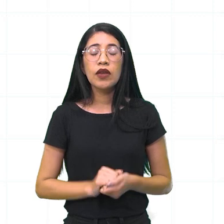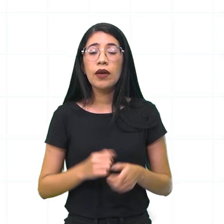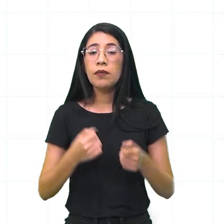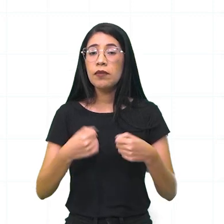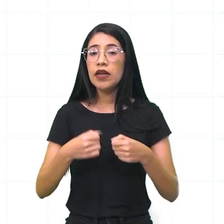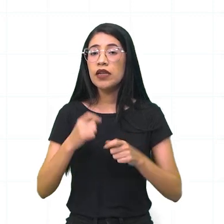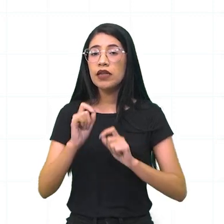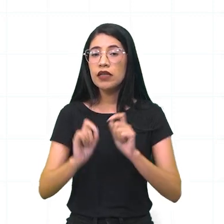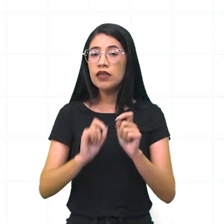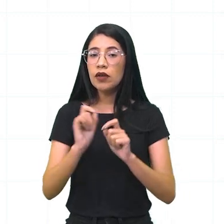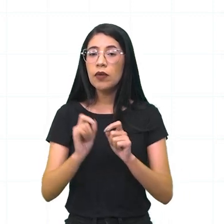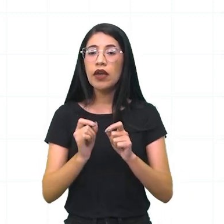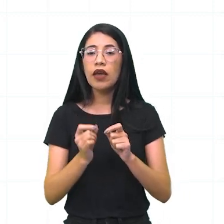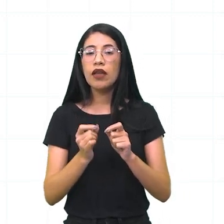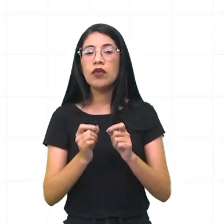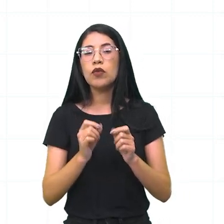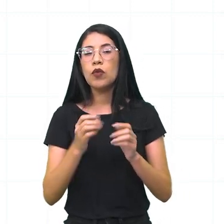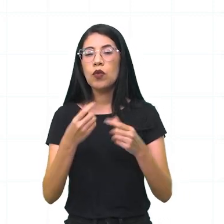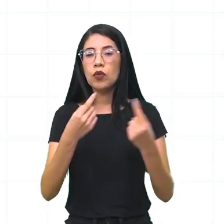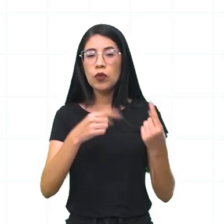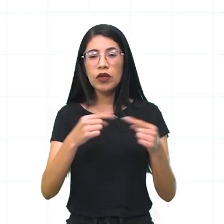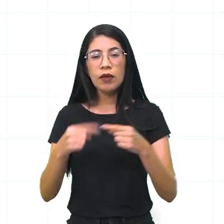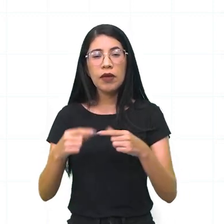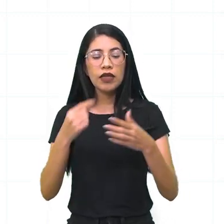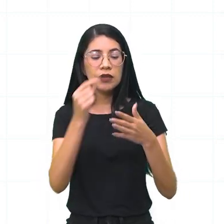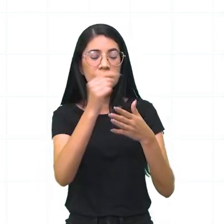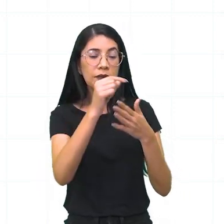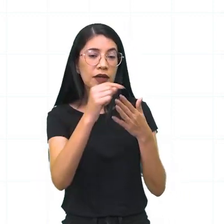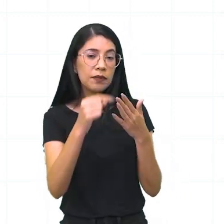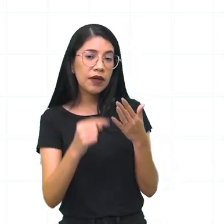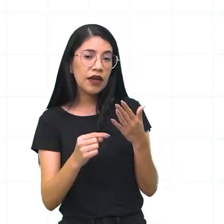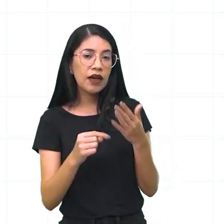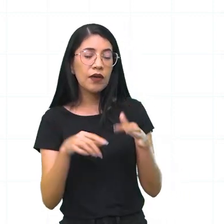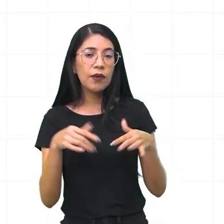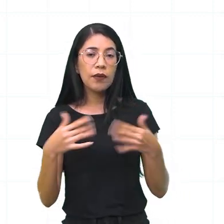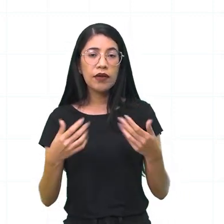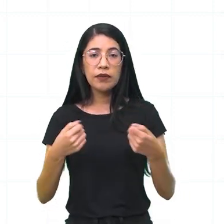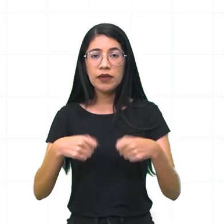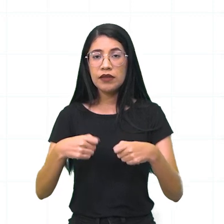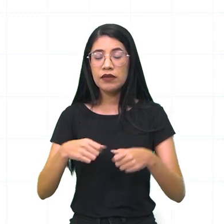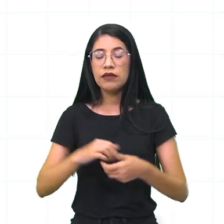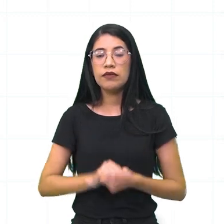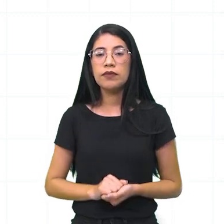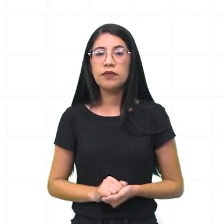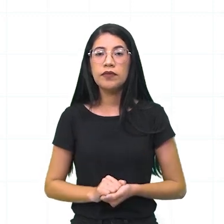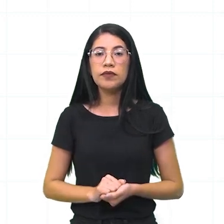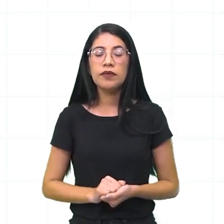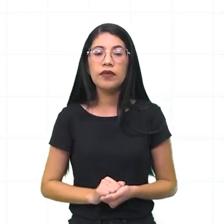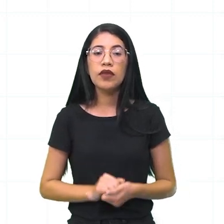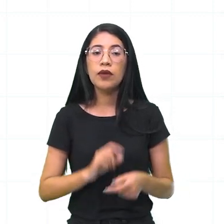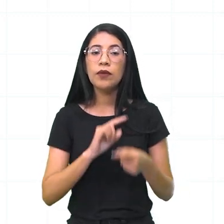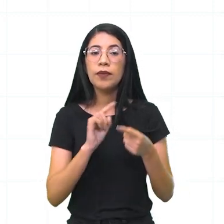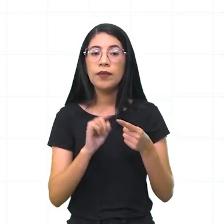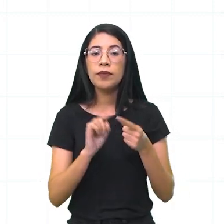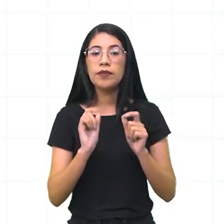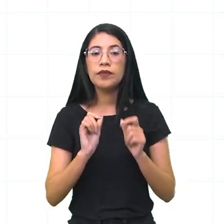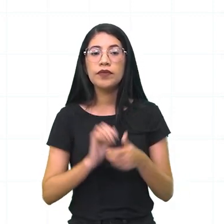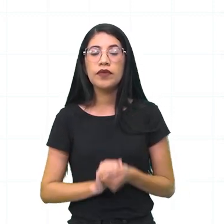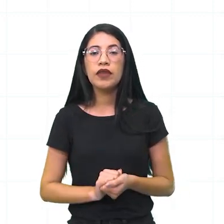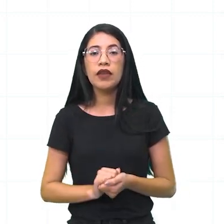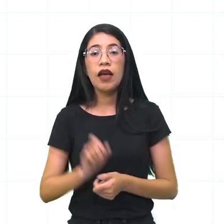que precisa ter então aí? Quais são esses elementos que precisam ter na apresentação de um debate? Primeiro deles,